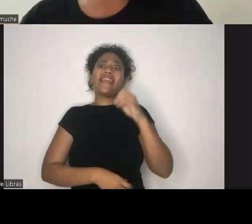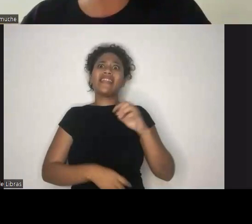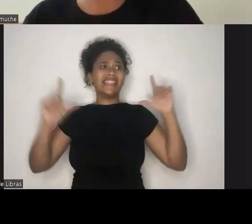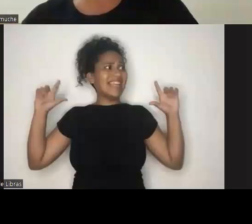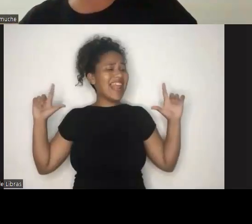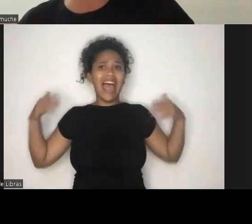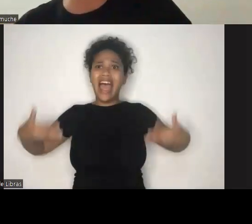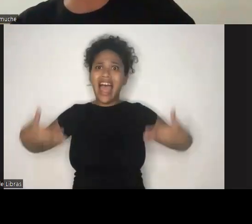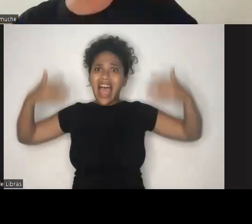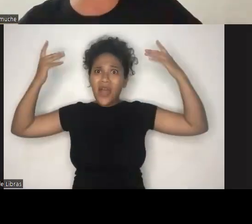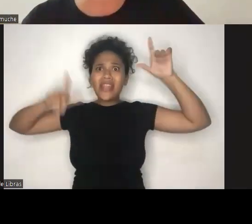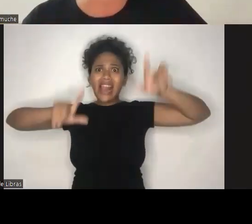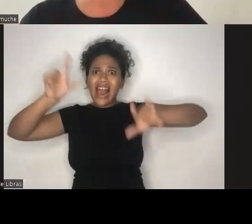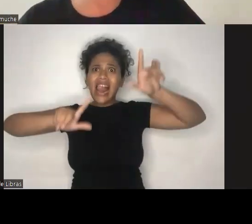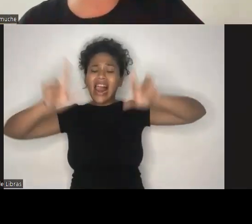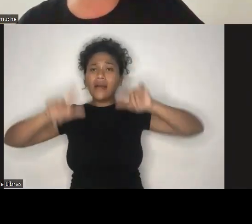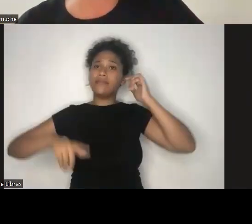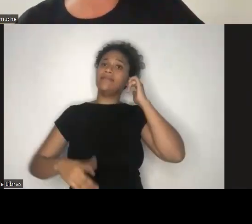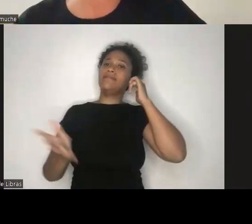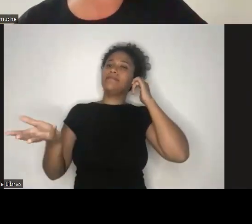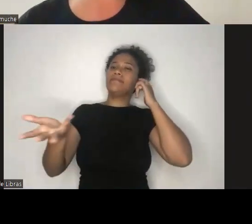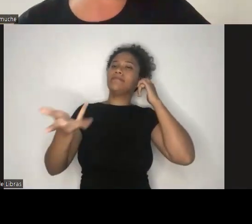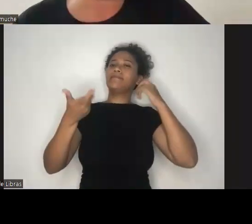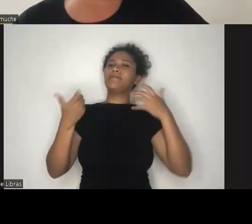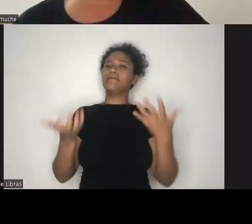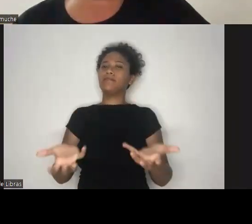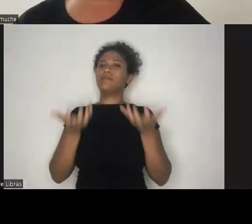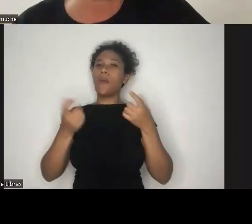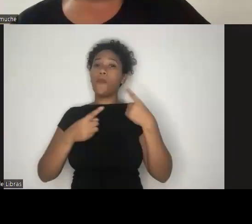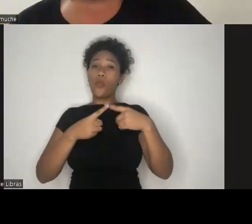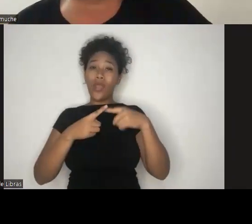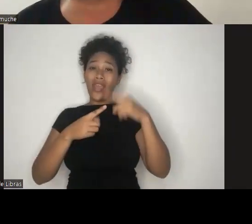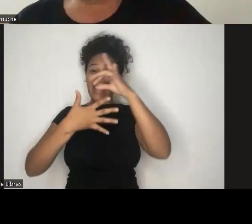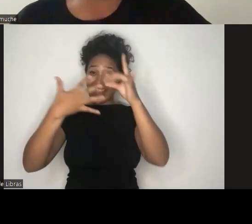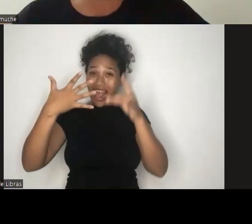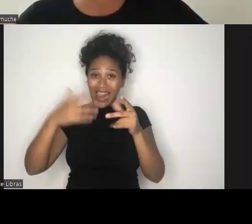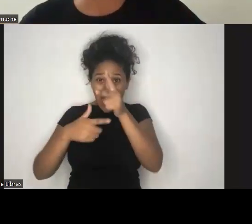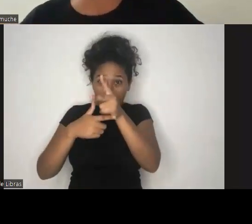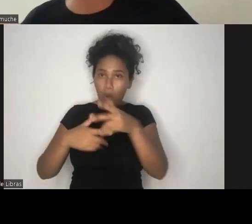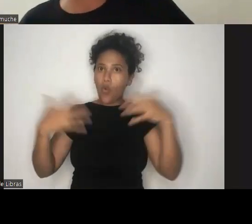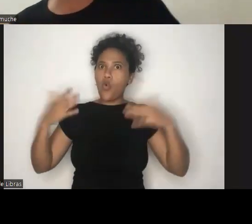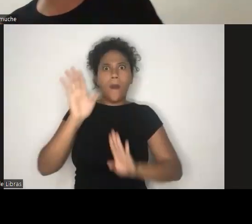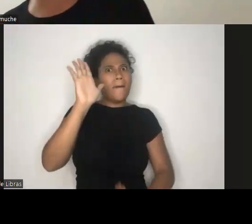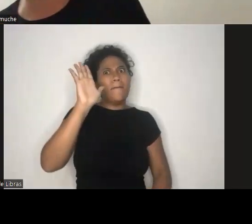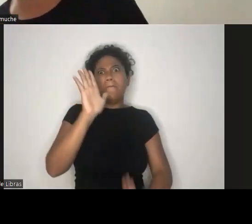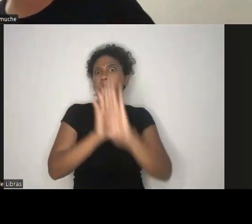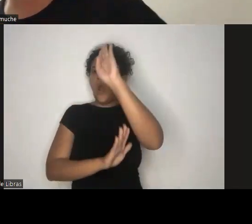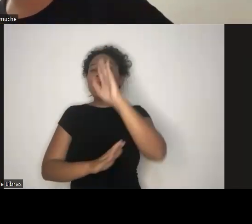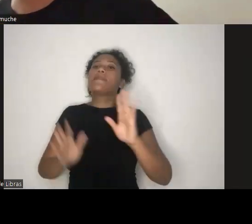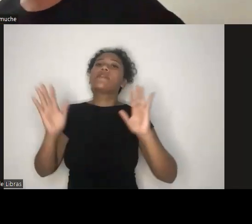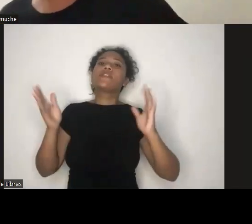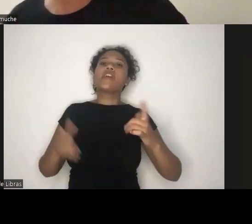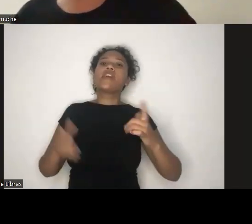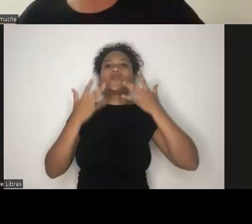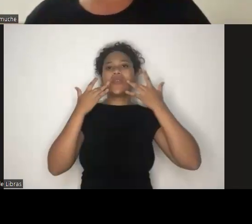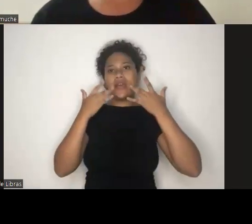buscando essa excelência porque o nível de detalhe que a câmera pega é muito alto então assim eu já tinha passado pelo teatro